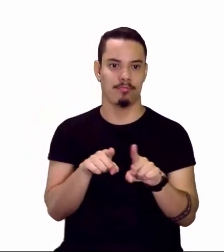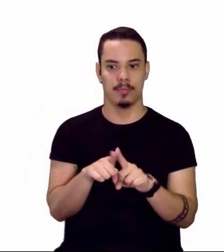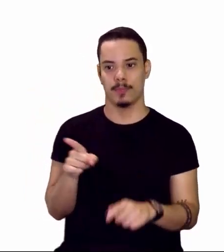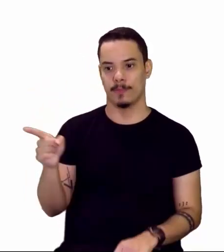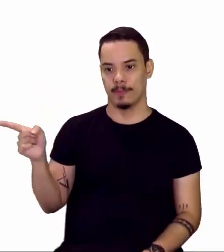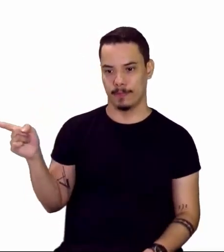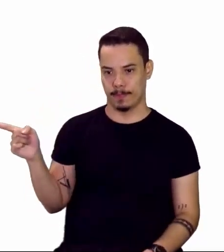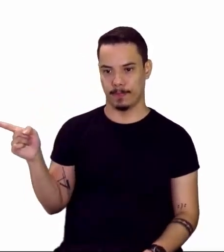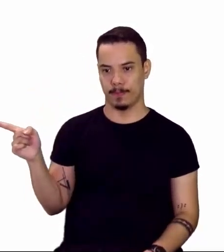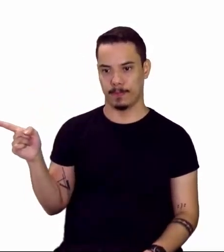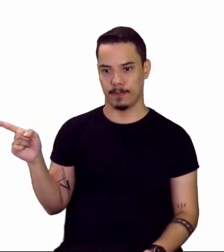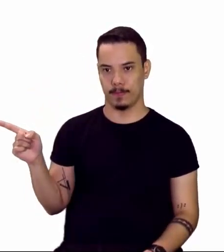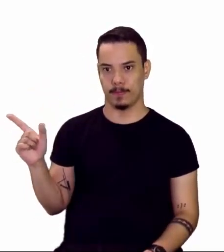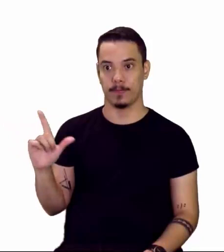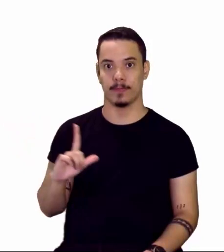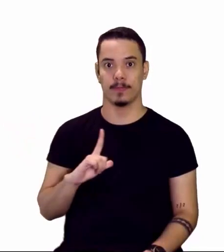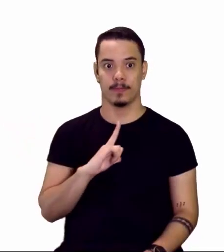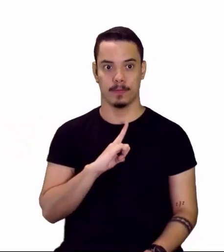eu tenho,